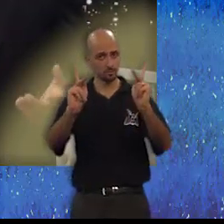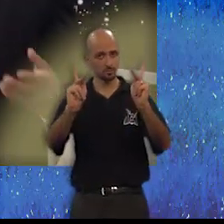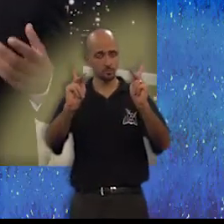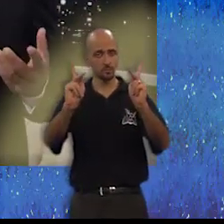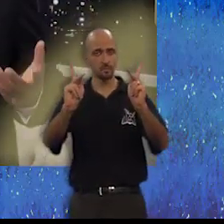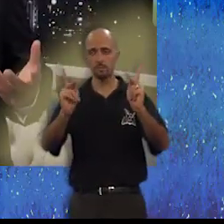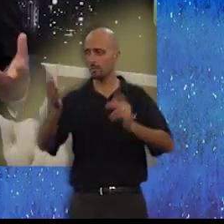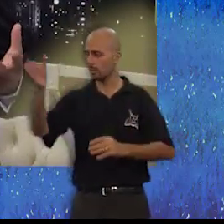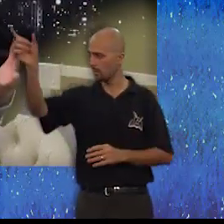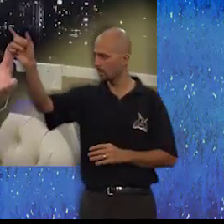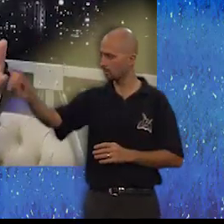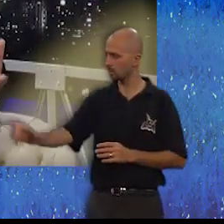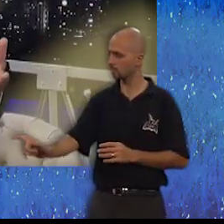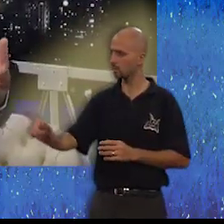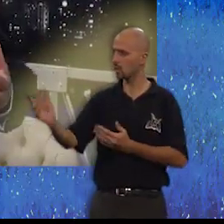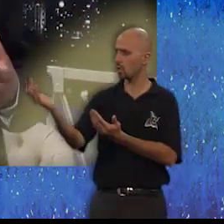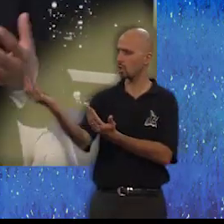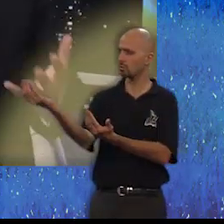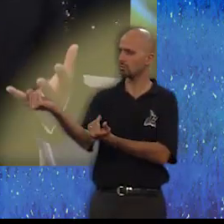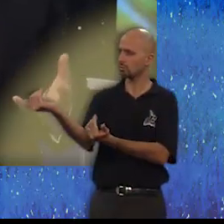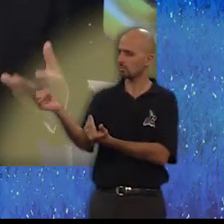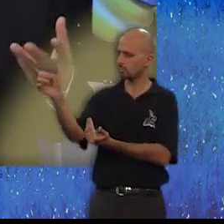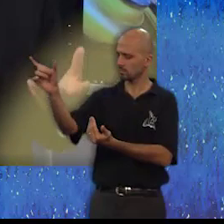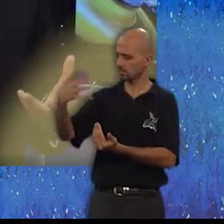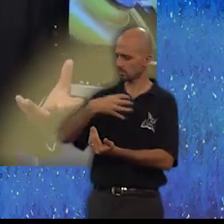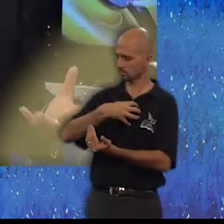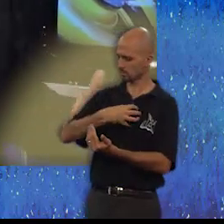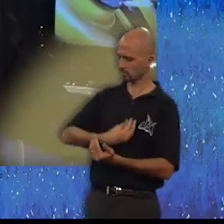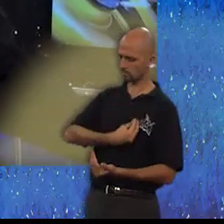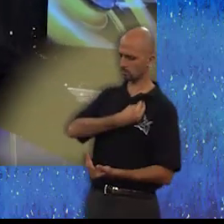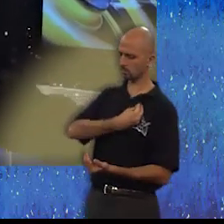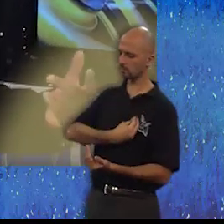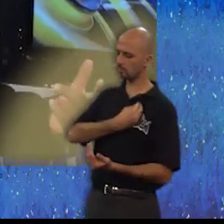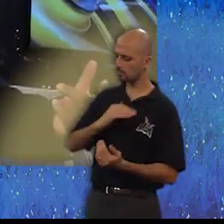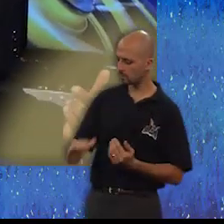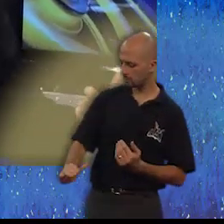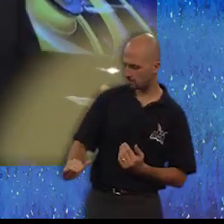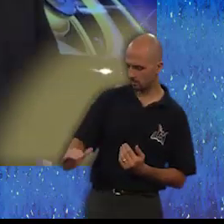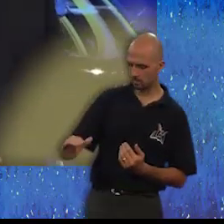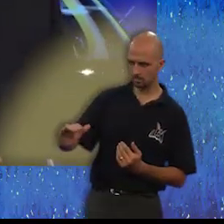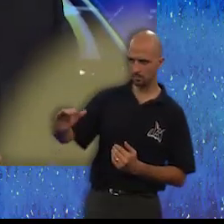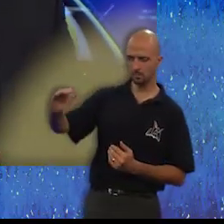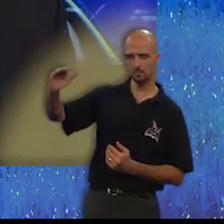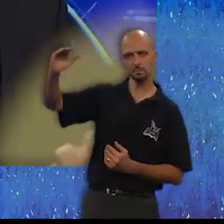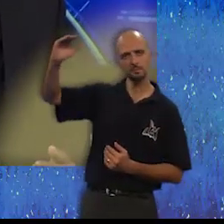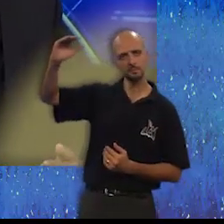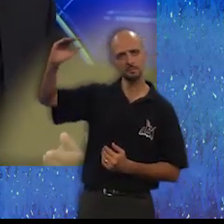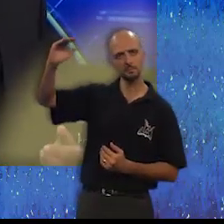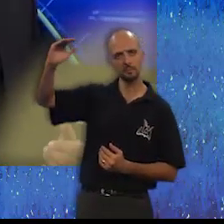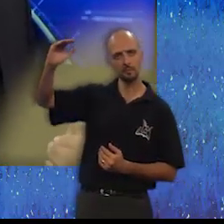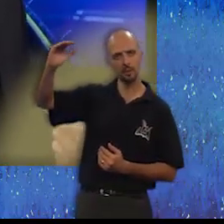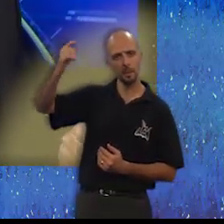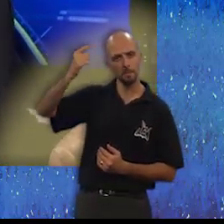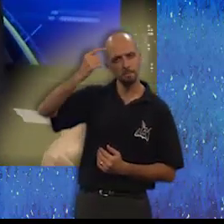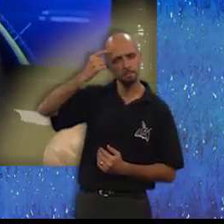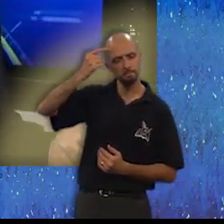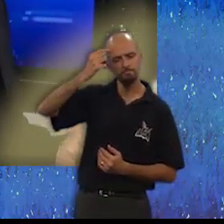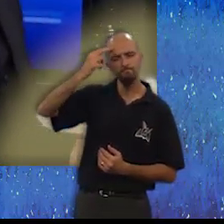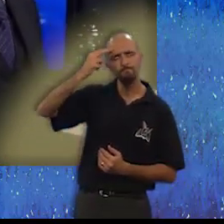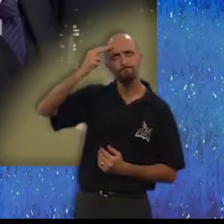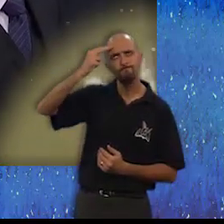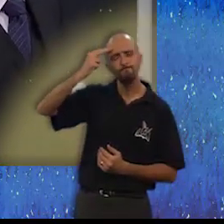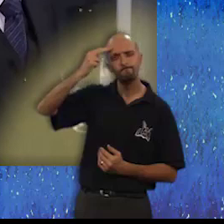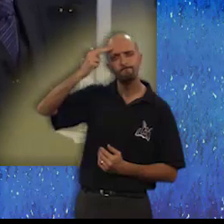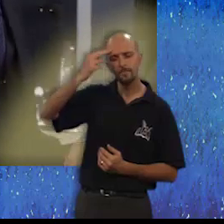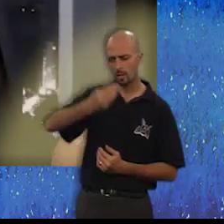se estamos tratando de um jovem com essa vida, com esse estilo de vida, com essa infância toda, nós poderíamos imaginar